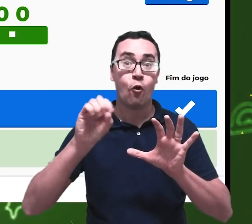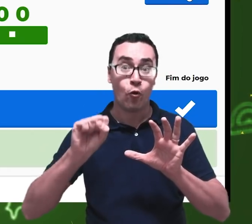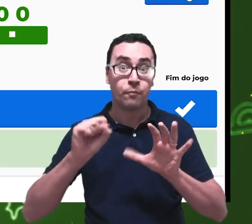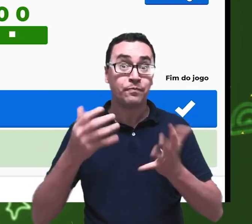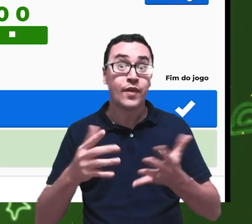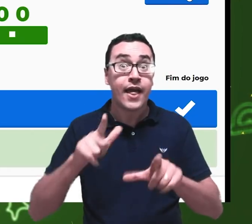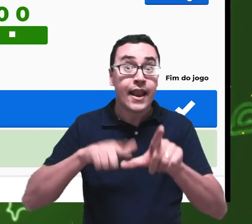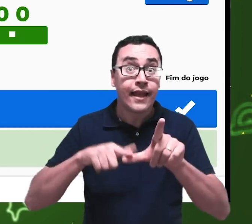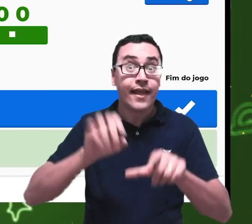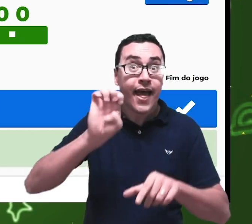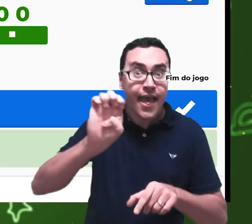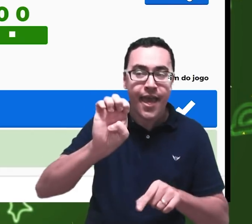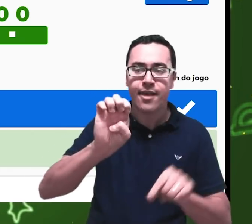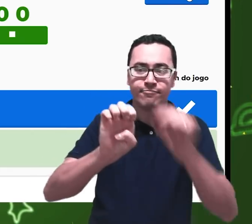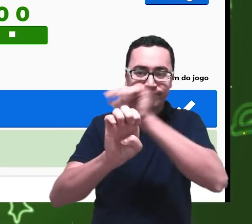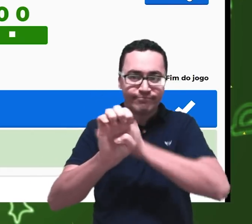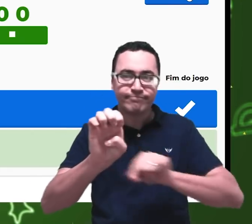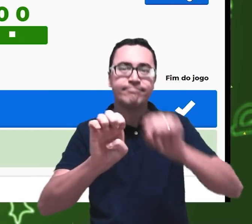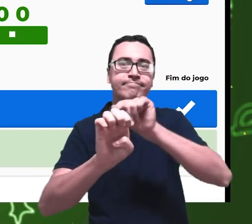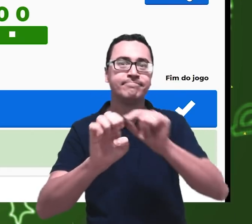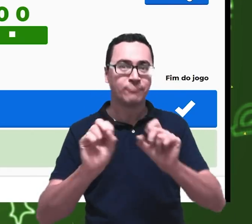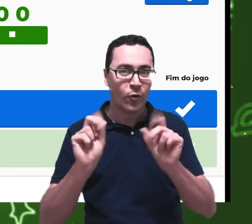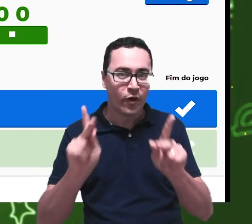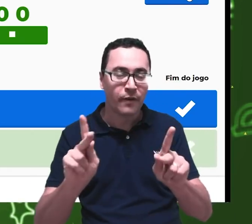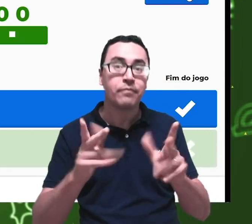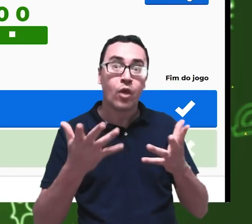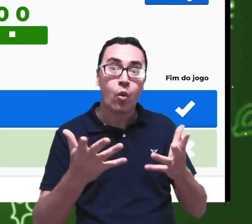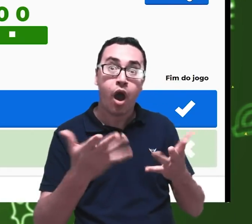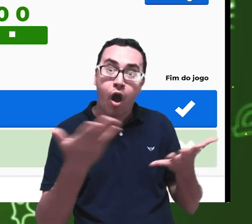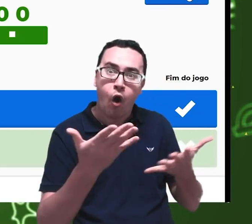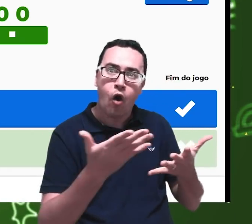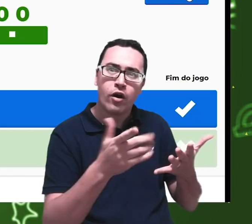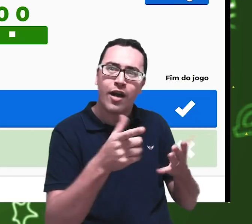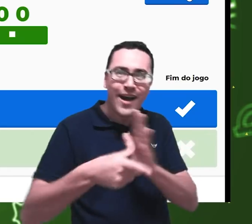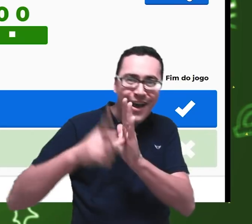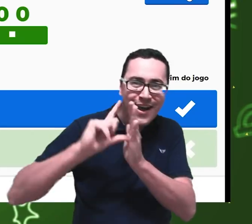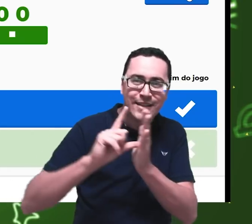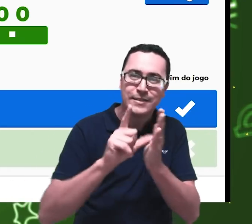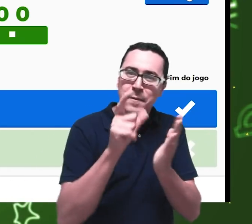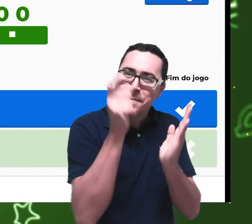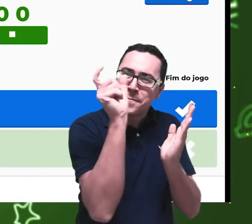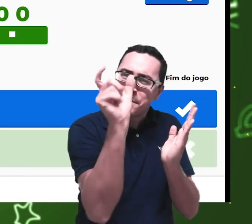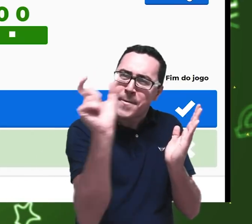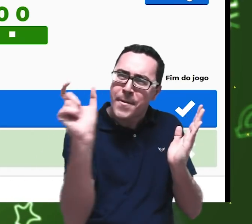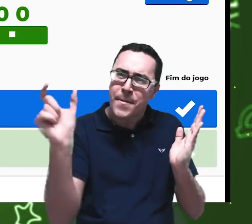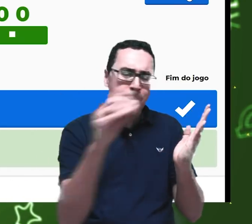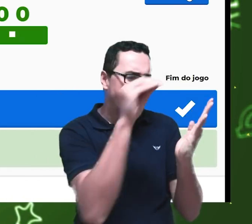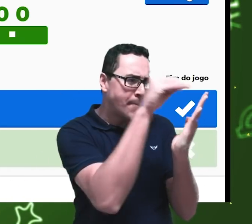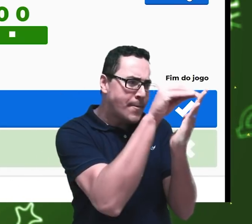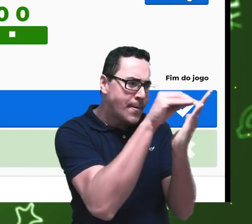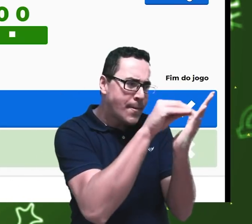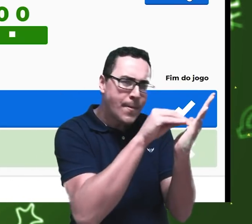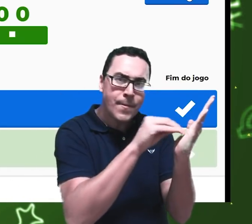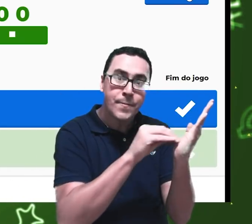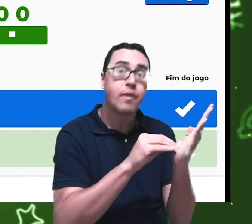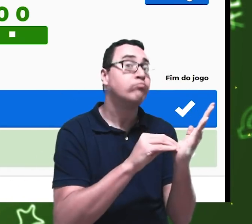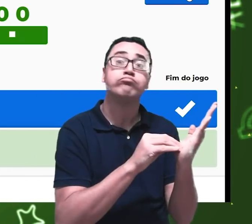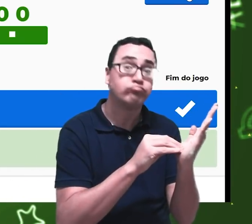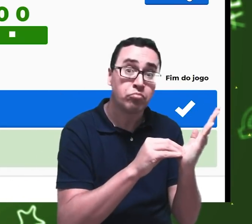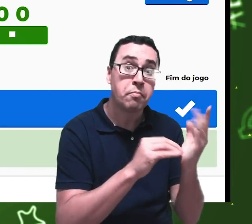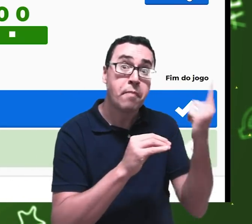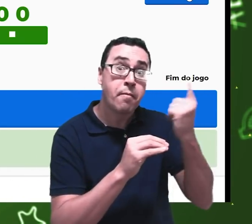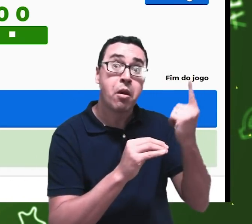agora todas as letrinhas que eu pedi para que vocês circulassem aí? A nossa lista